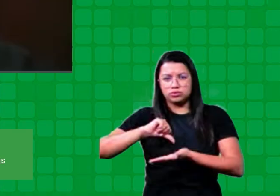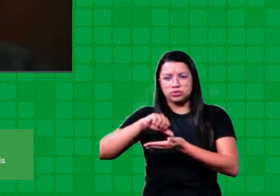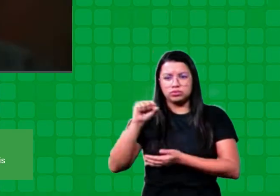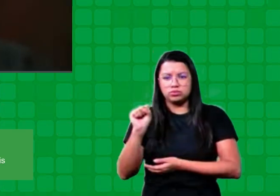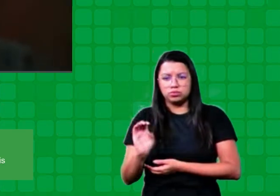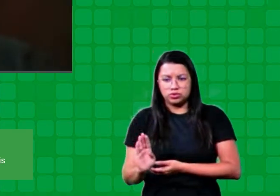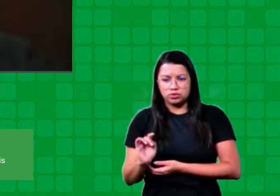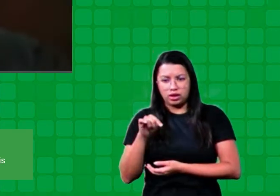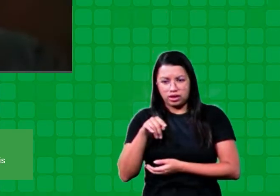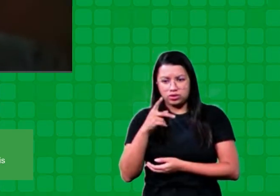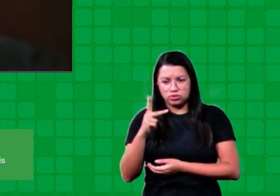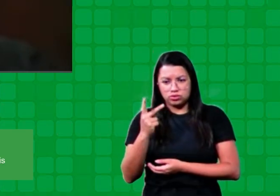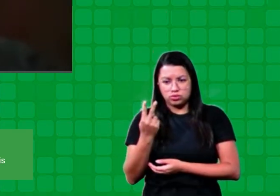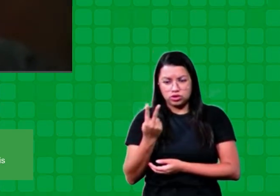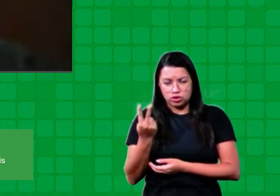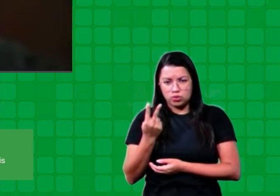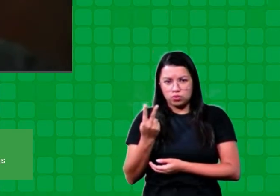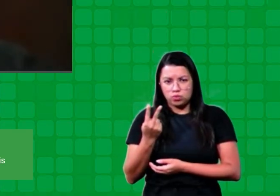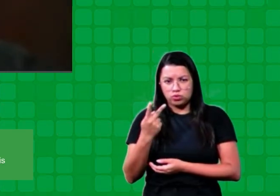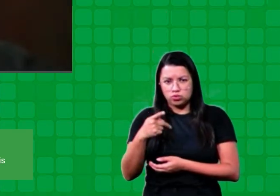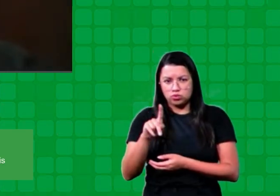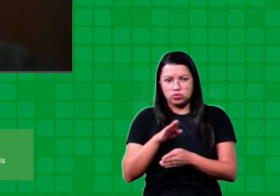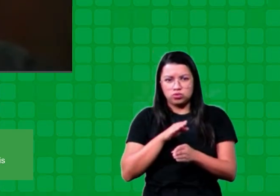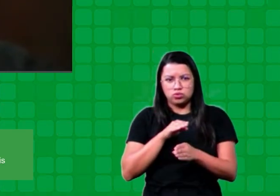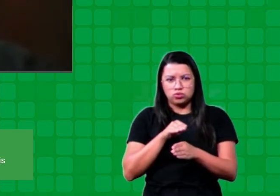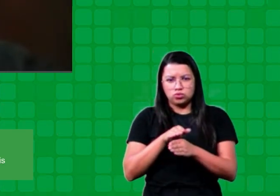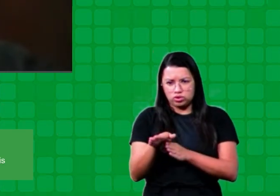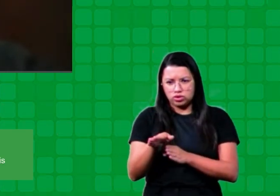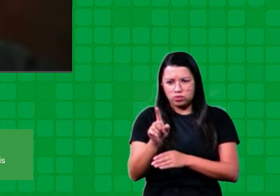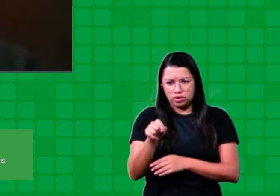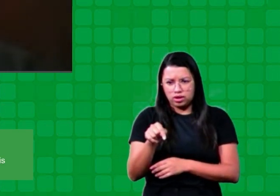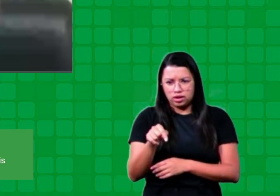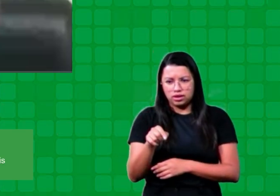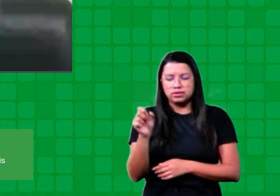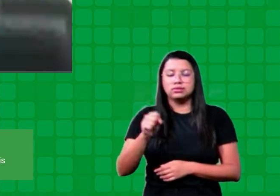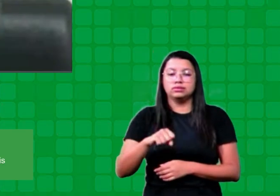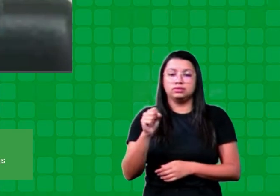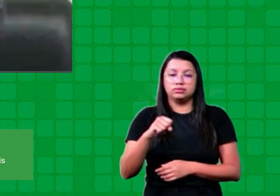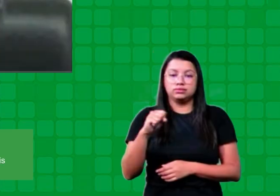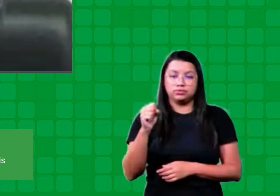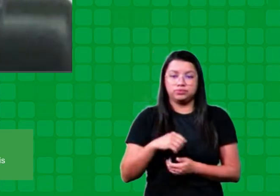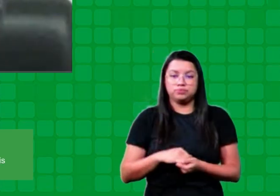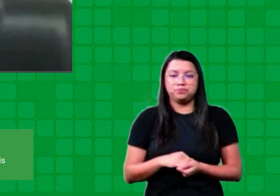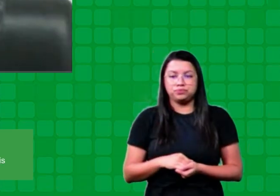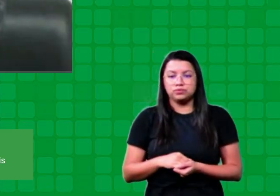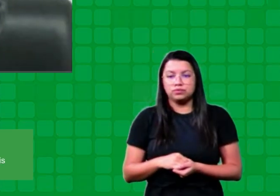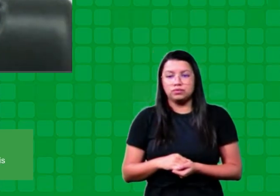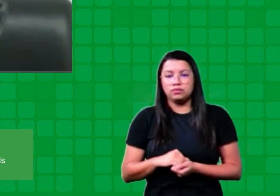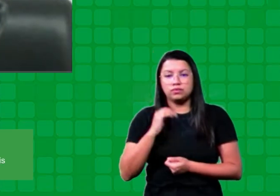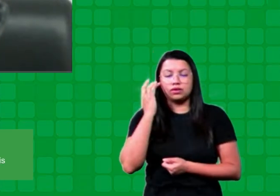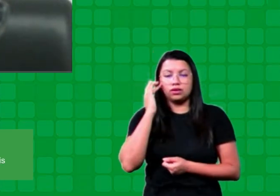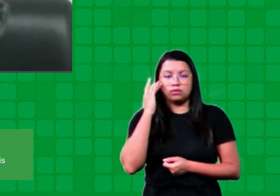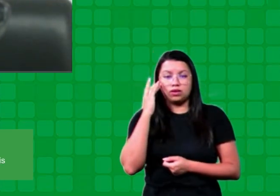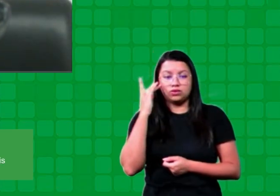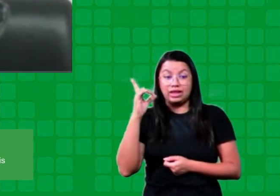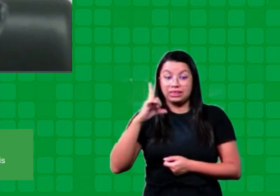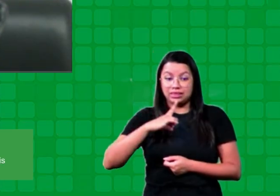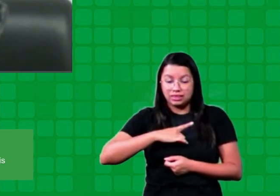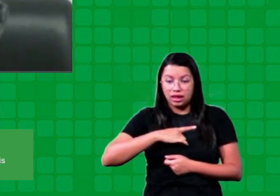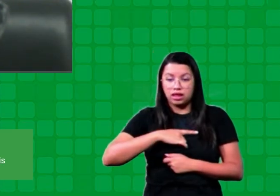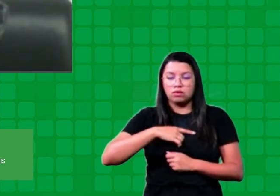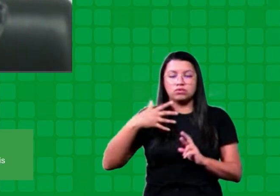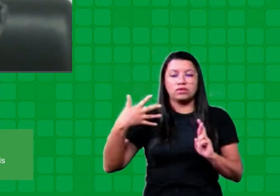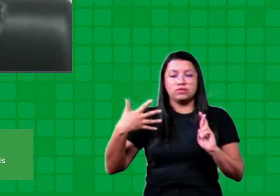Sebastião? Essa seria a sua segunda sugestão? É isso, Rodrigo. Eu acho que constar os indicadores